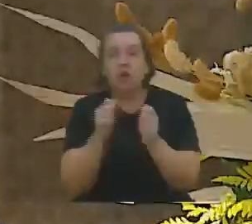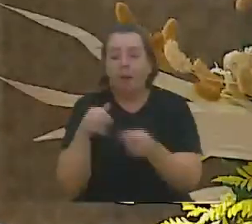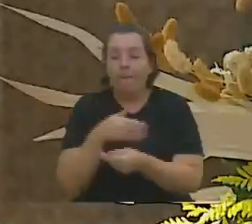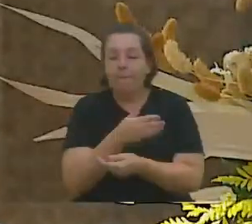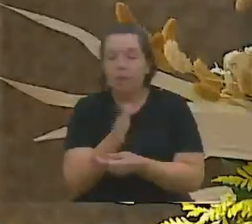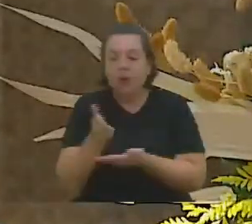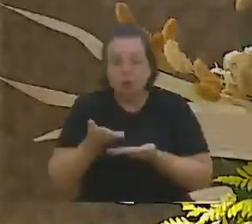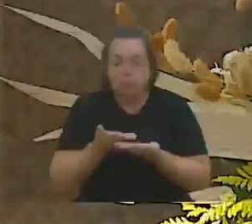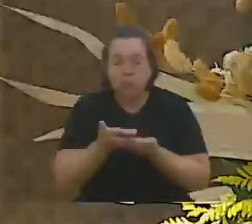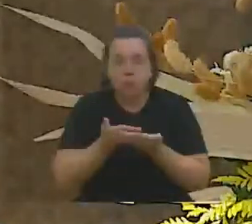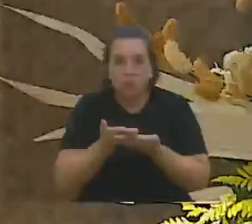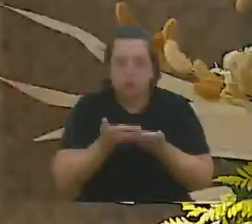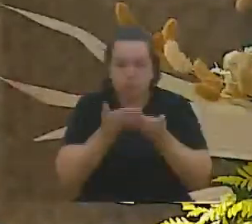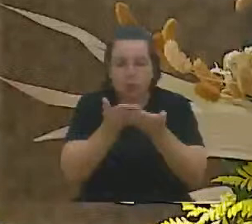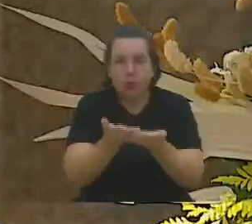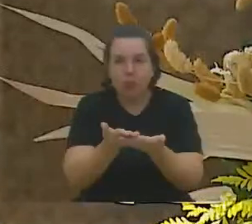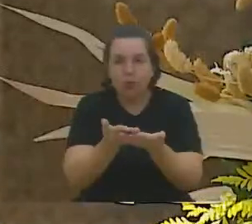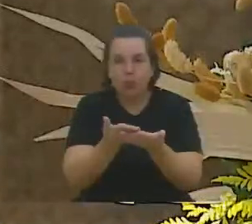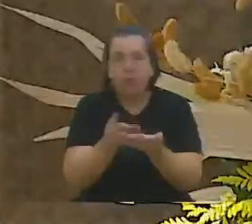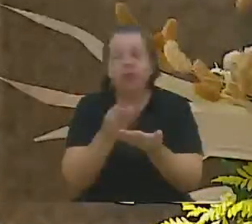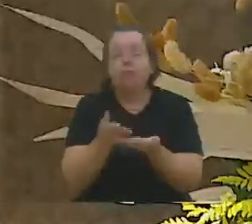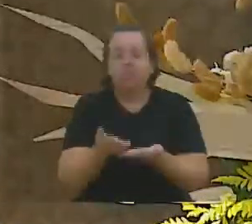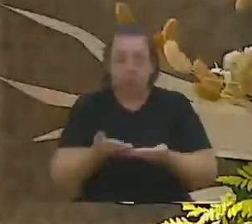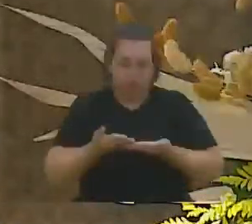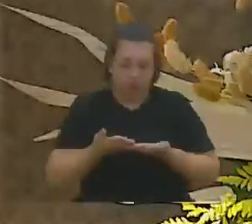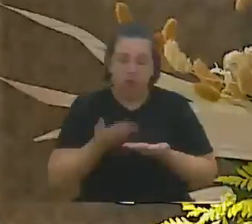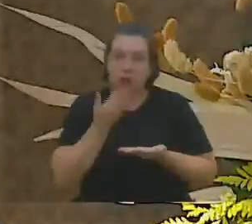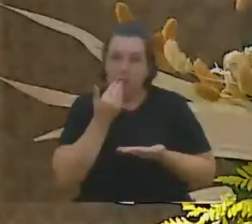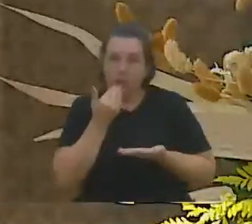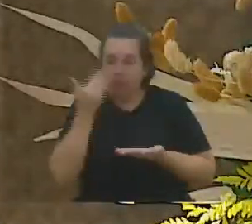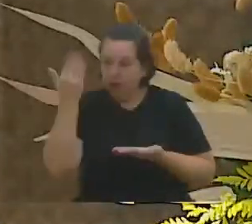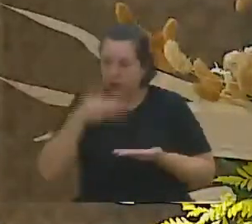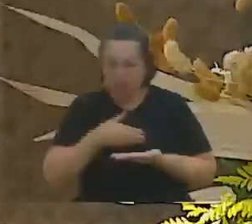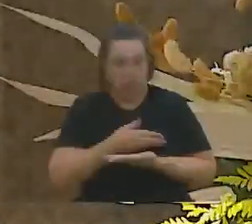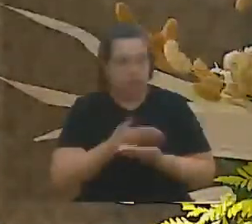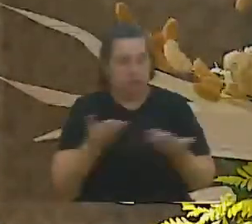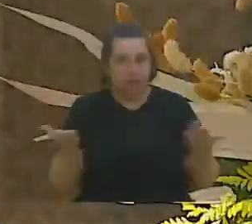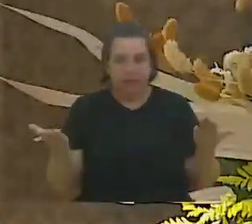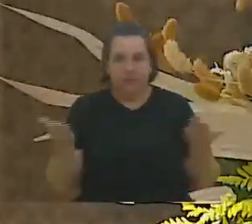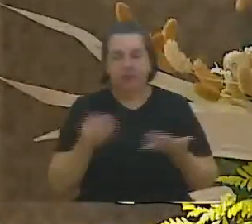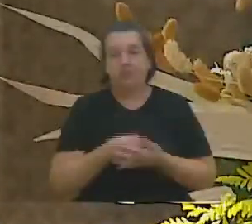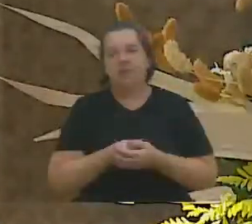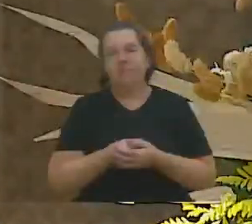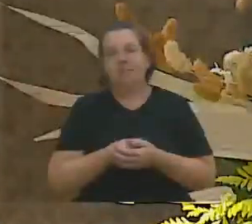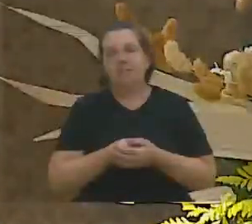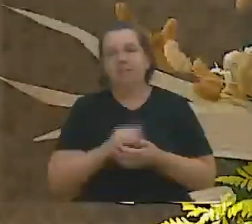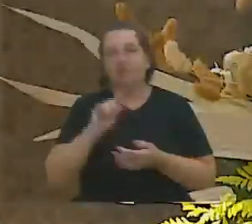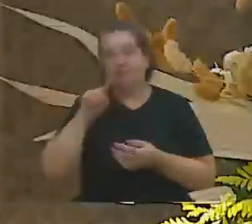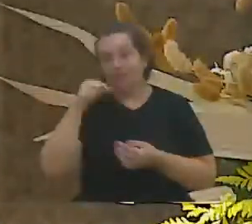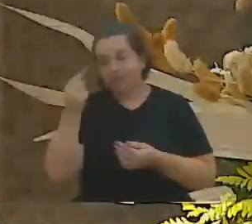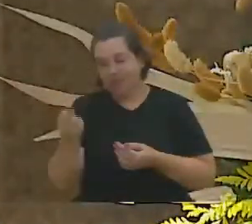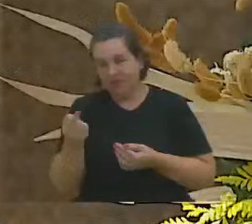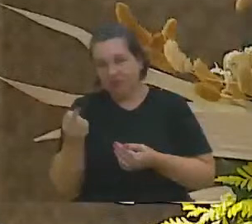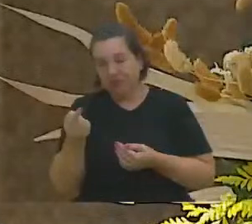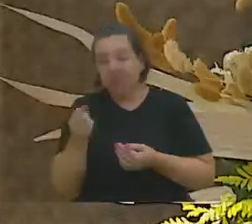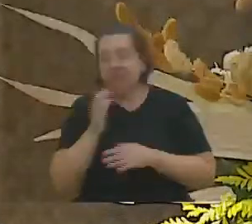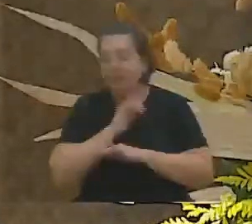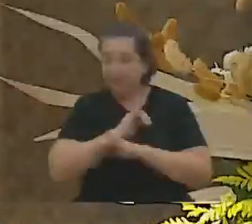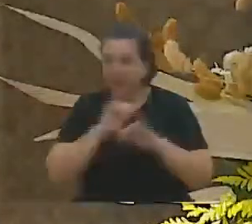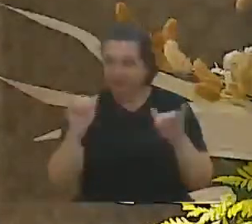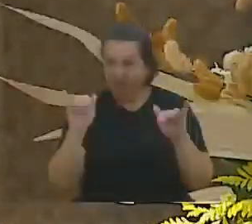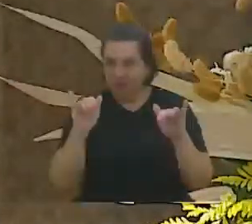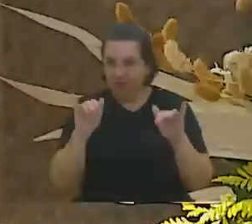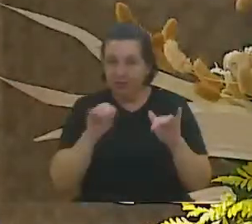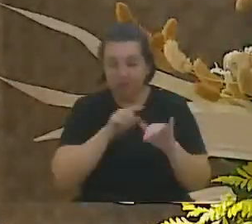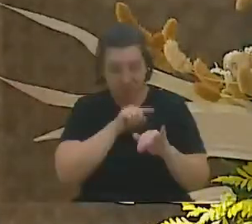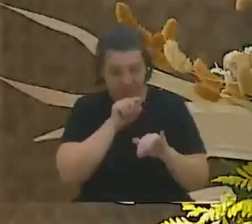peixe assado. Ele o tomou e comeu diante deles. Depois disse: